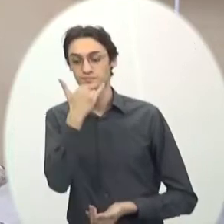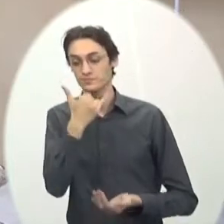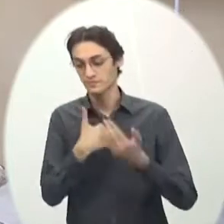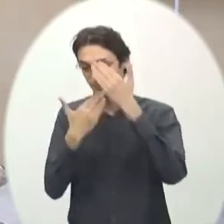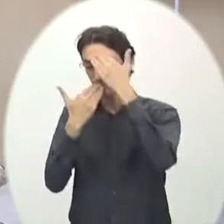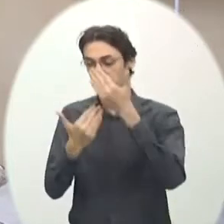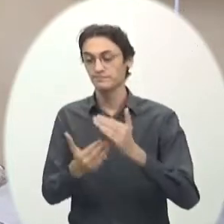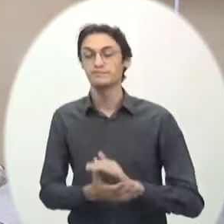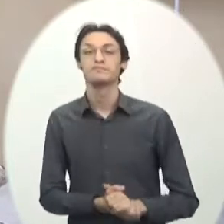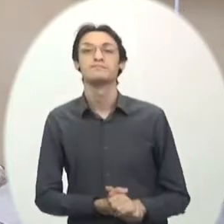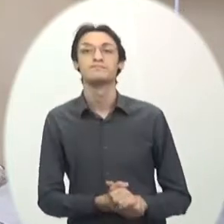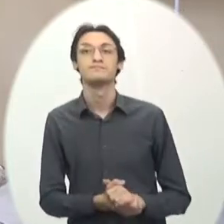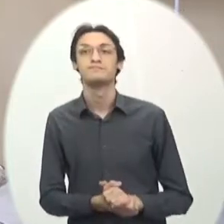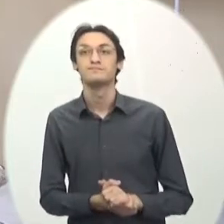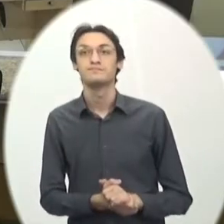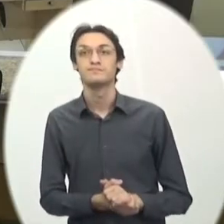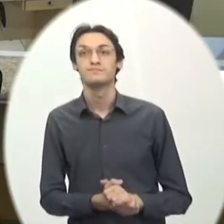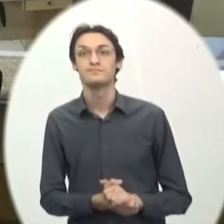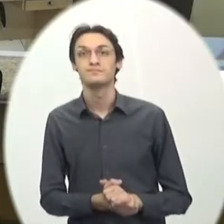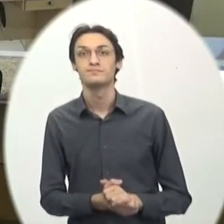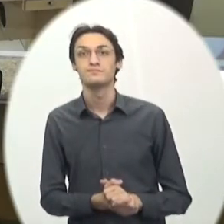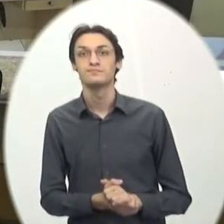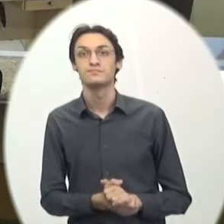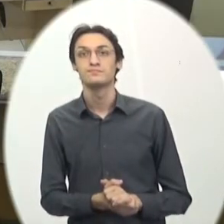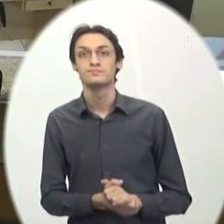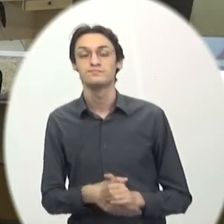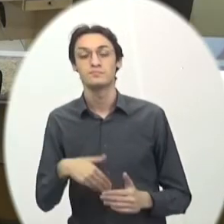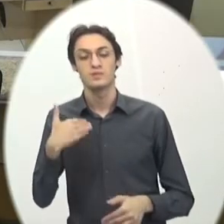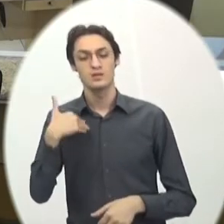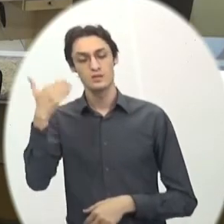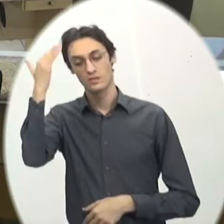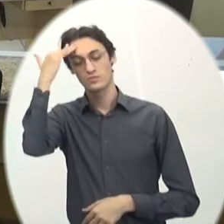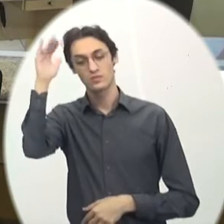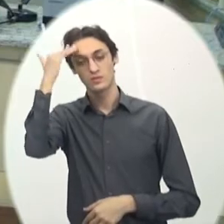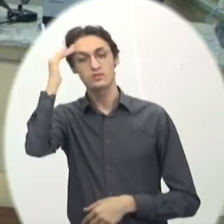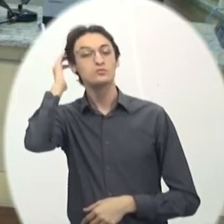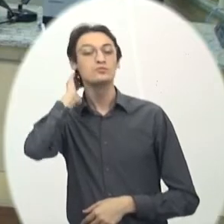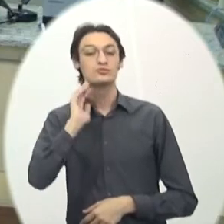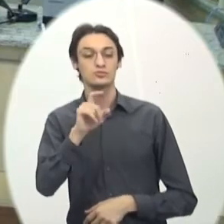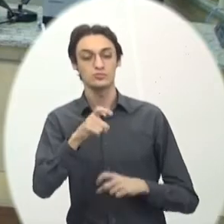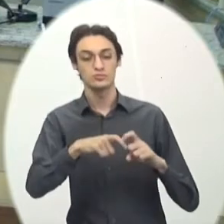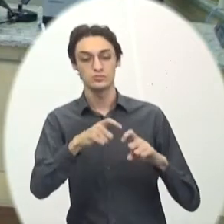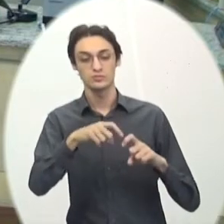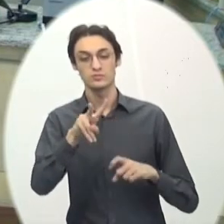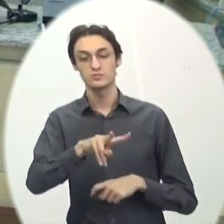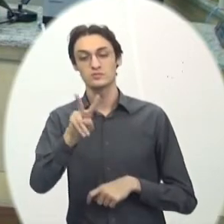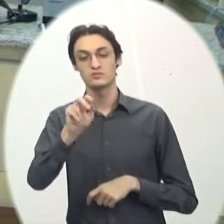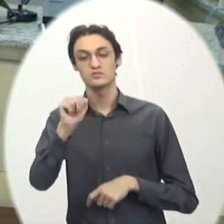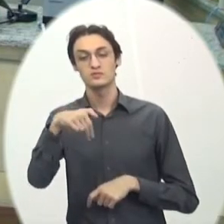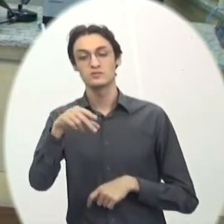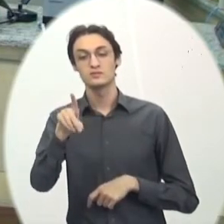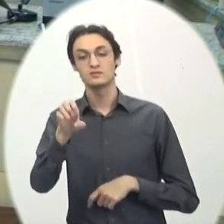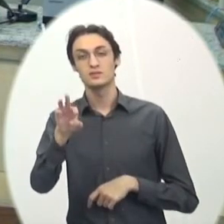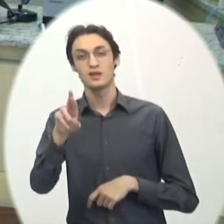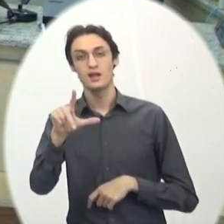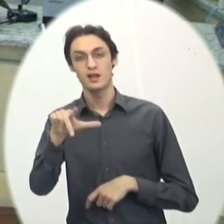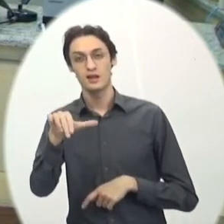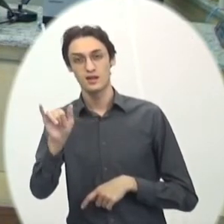Na verdade, só para dar uma melhorada, pelo que eu entendi, o que o Dr. Vanderlei vem falando desde o